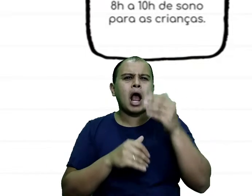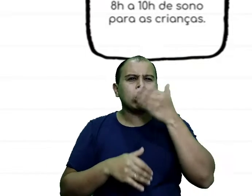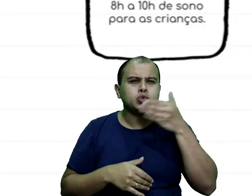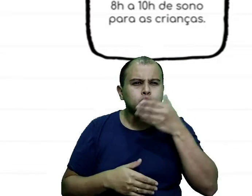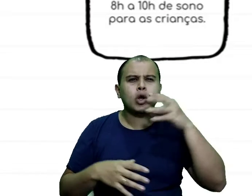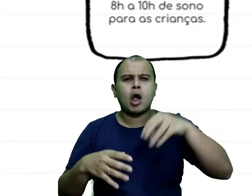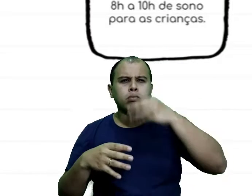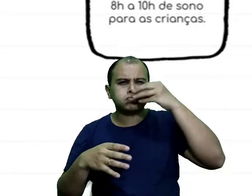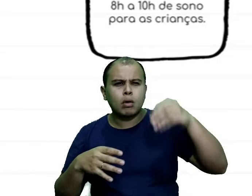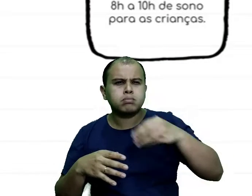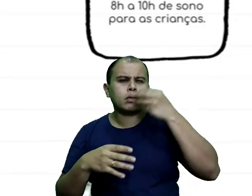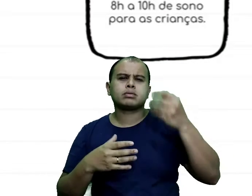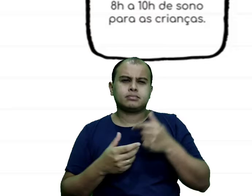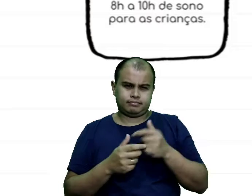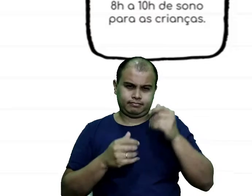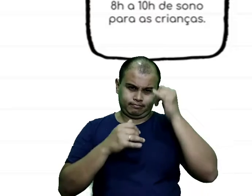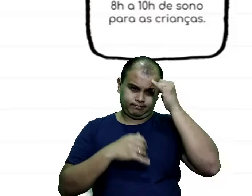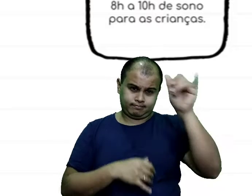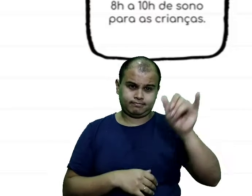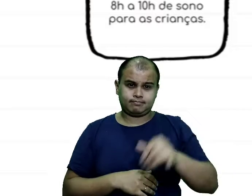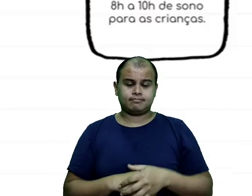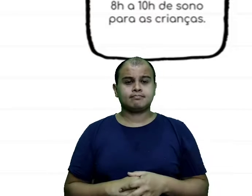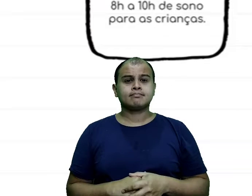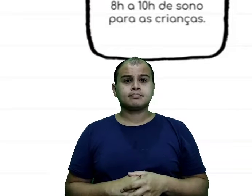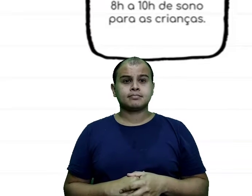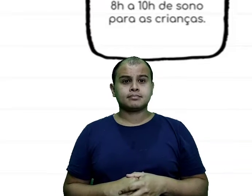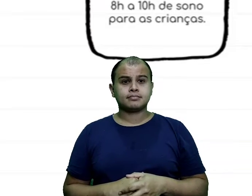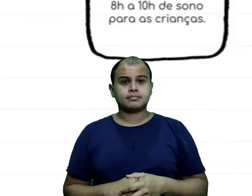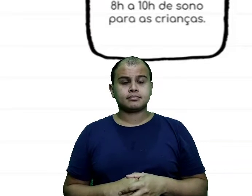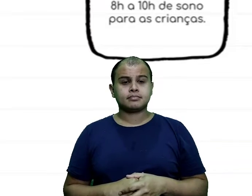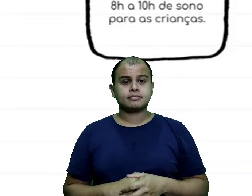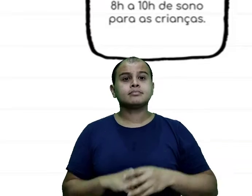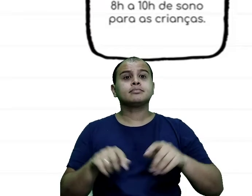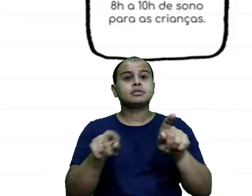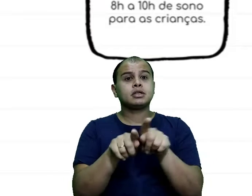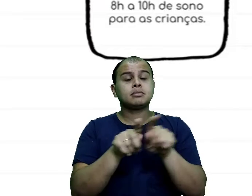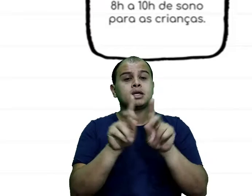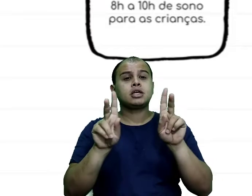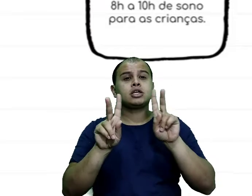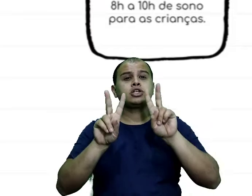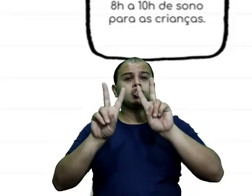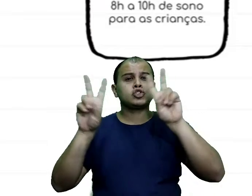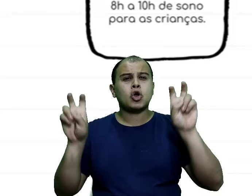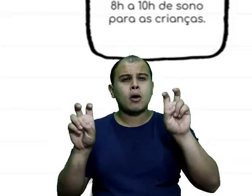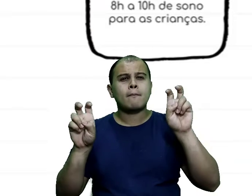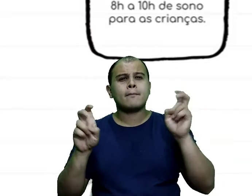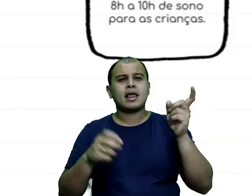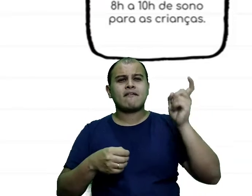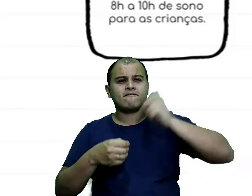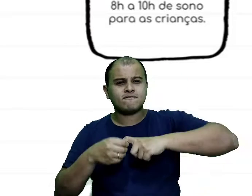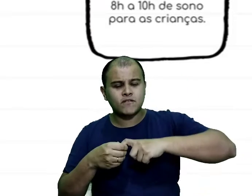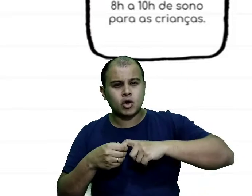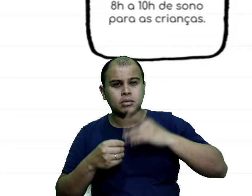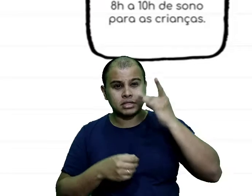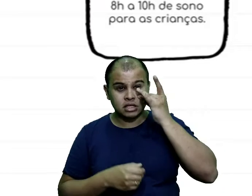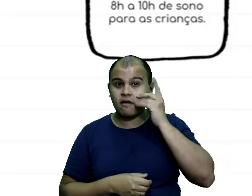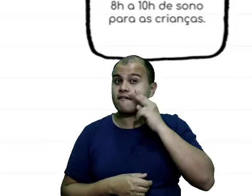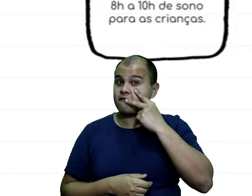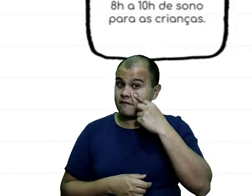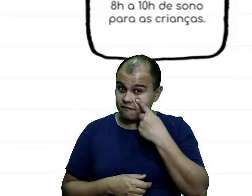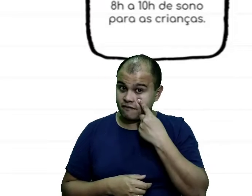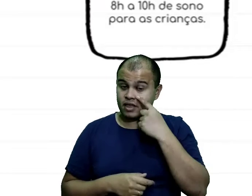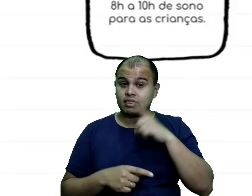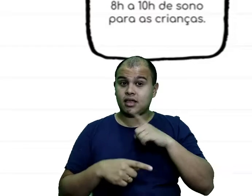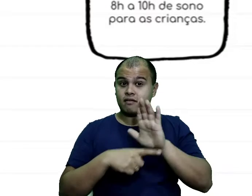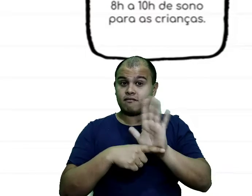evitar salgadinho, açúcar e tudo mais. Nos slides que eu vou falar do retorno presencial,